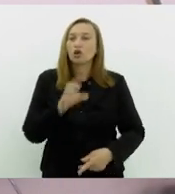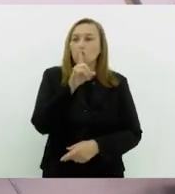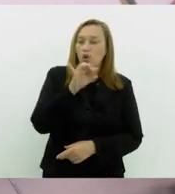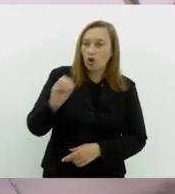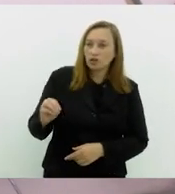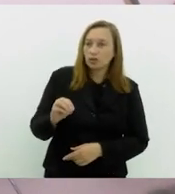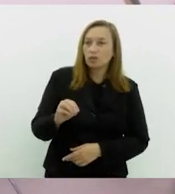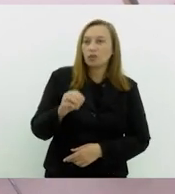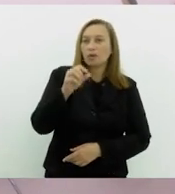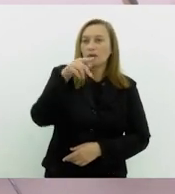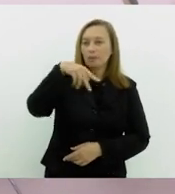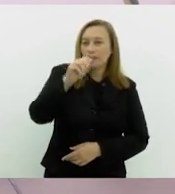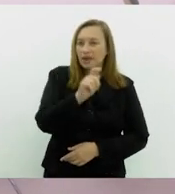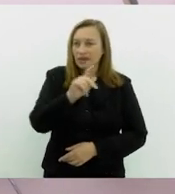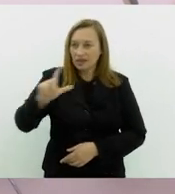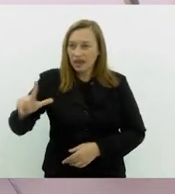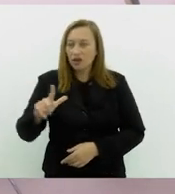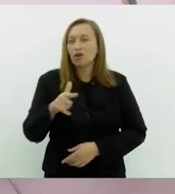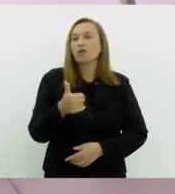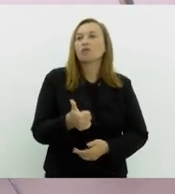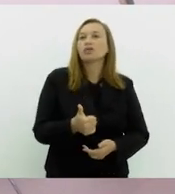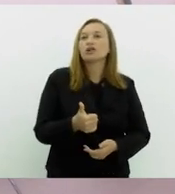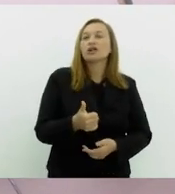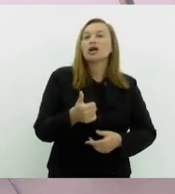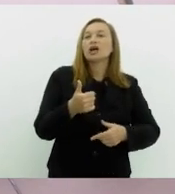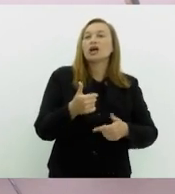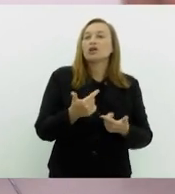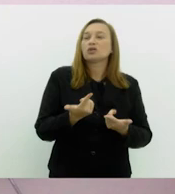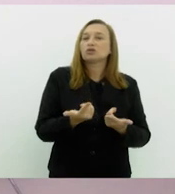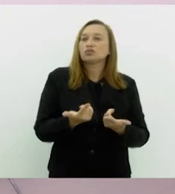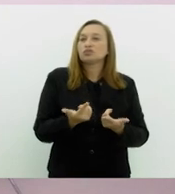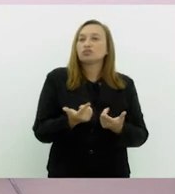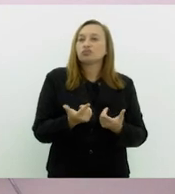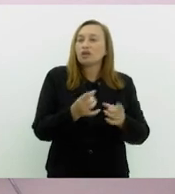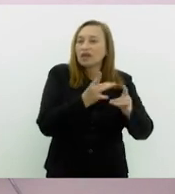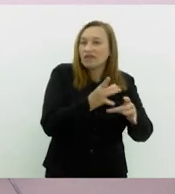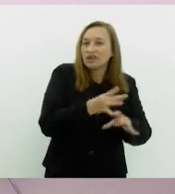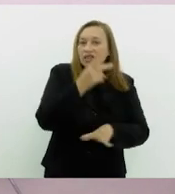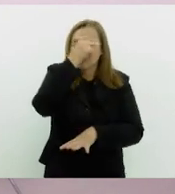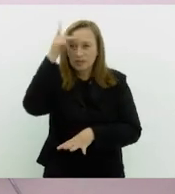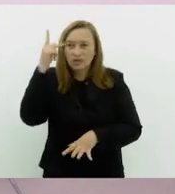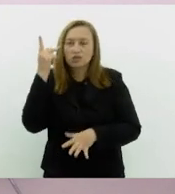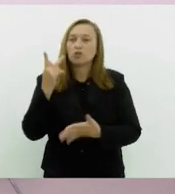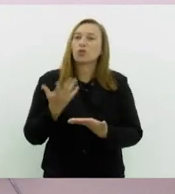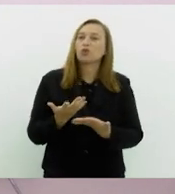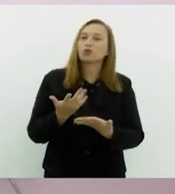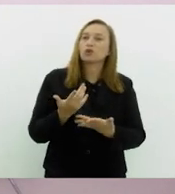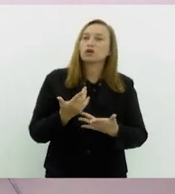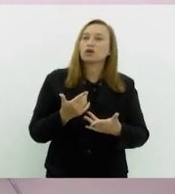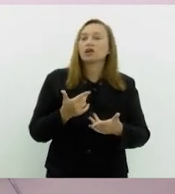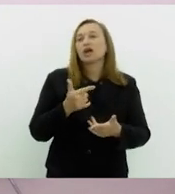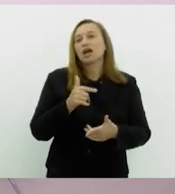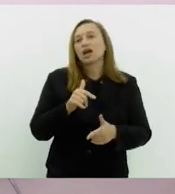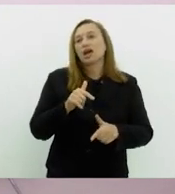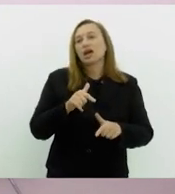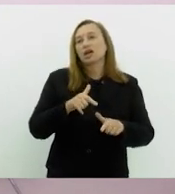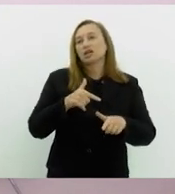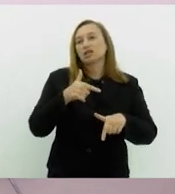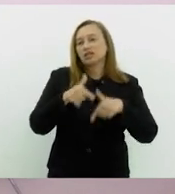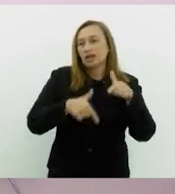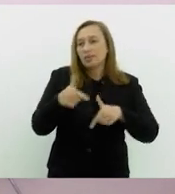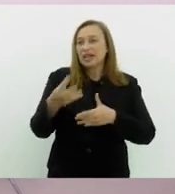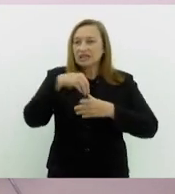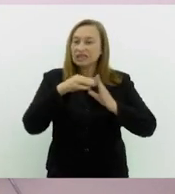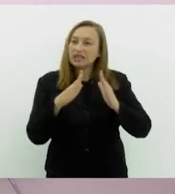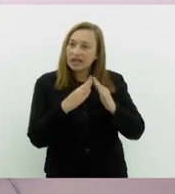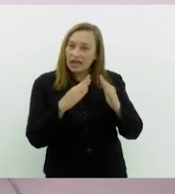no 149A trata também do tráfico de pessoas, porque sempre, na maioria dos casos, as trabalhadoras domésticas, por exemplo, que a gente atende,